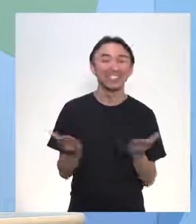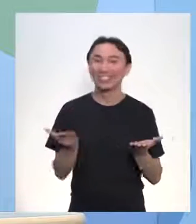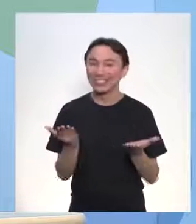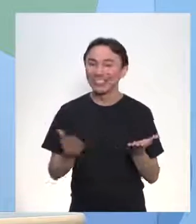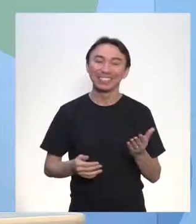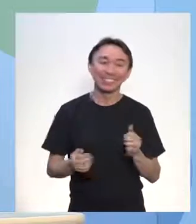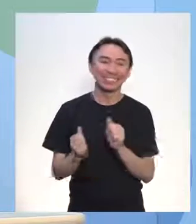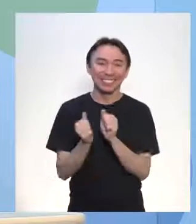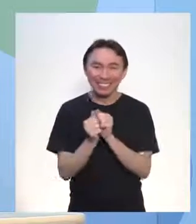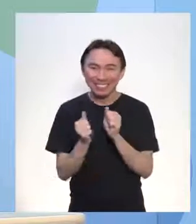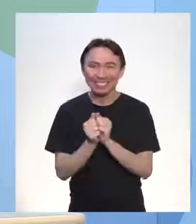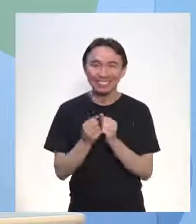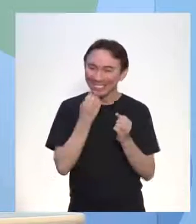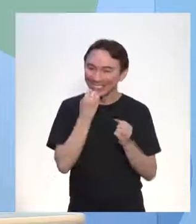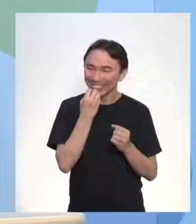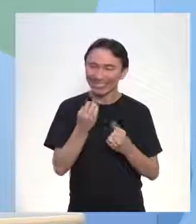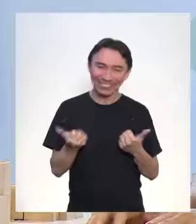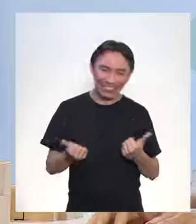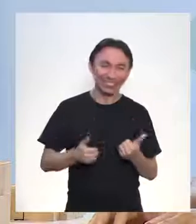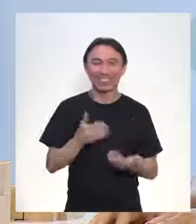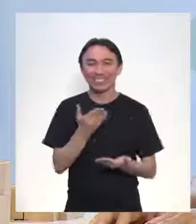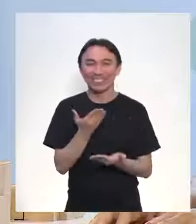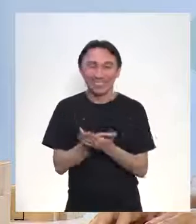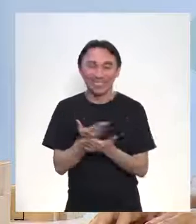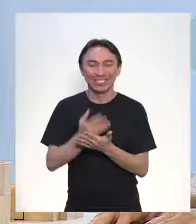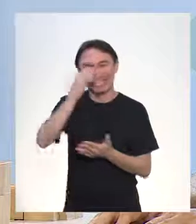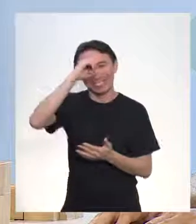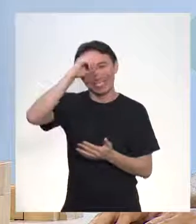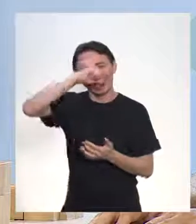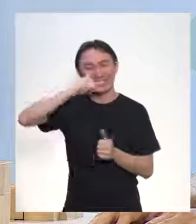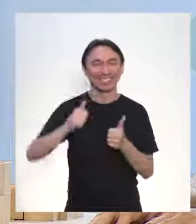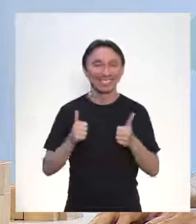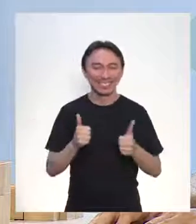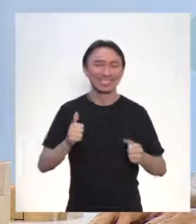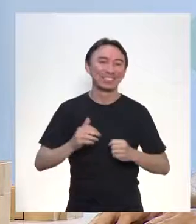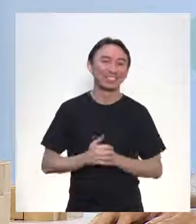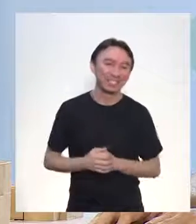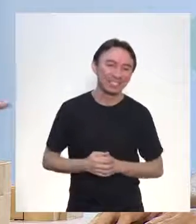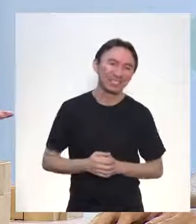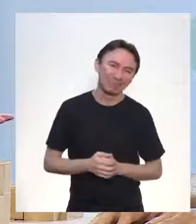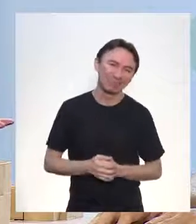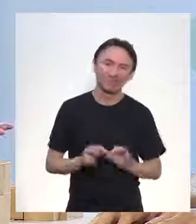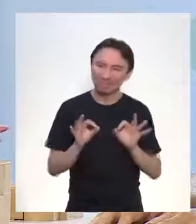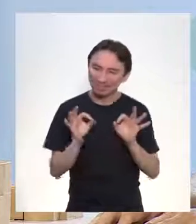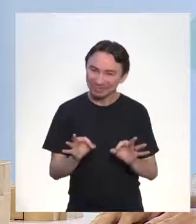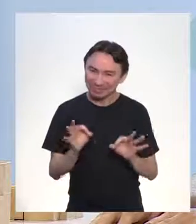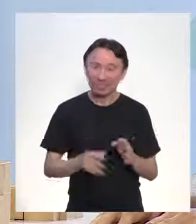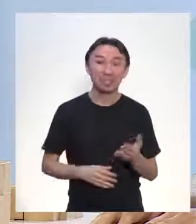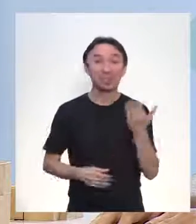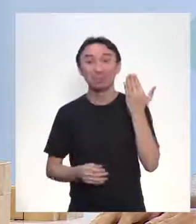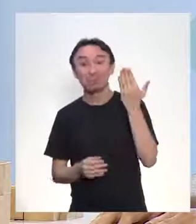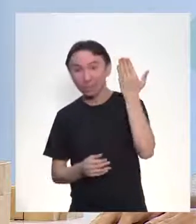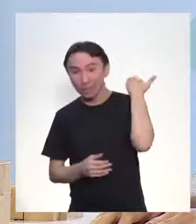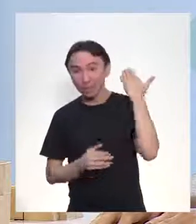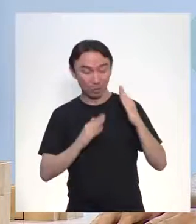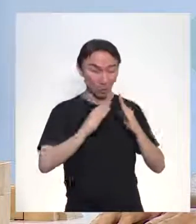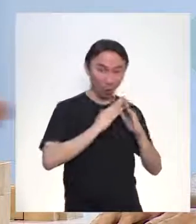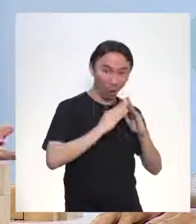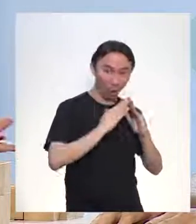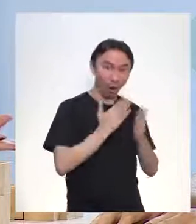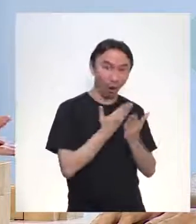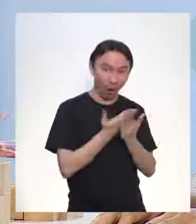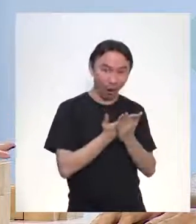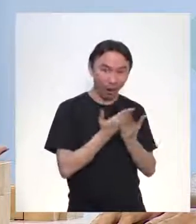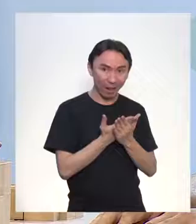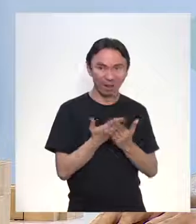vocês um bocadinho de conhecimento. Que legal. E aposto que os nossos alunos, né, da nossa antiga escola devem estar assim, super felizes com a